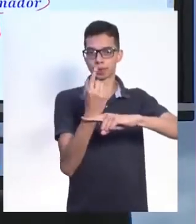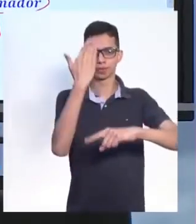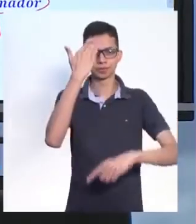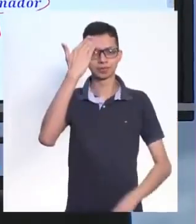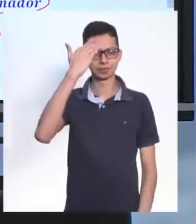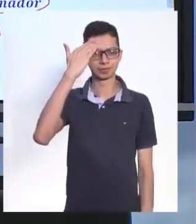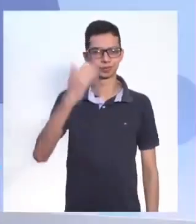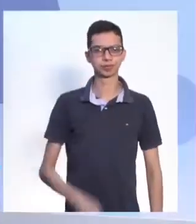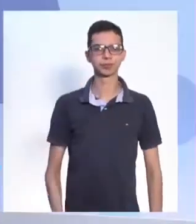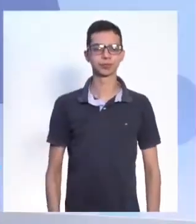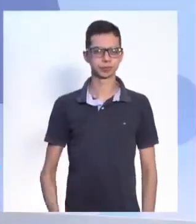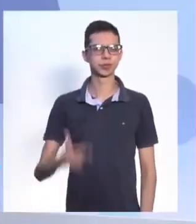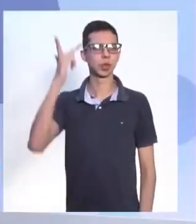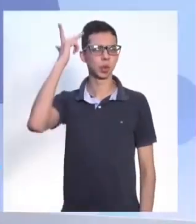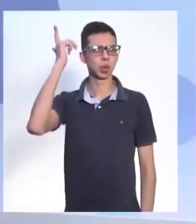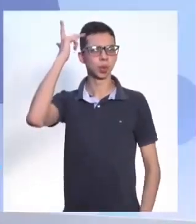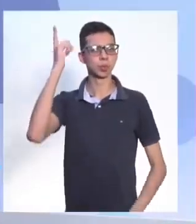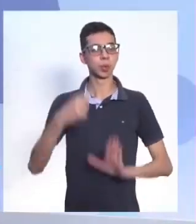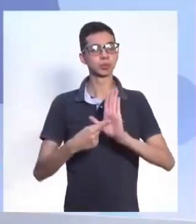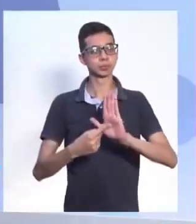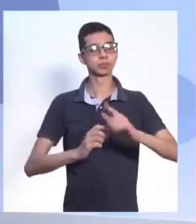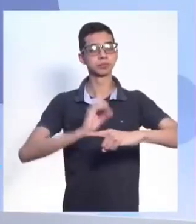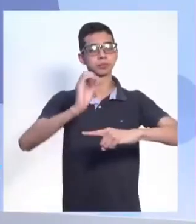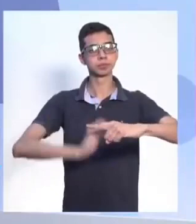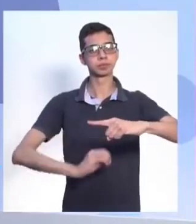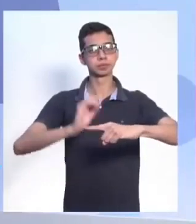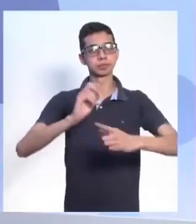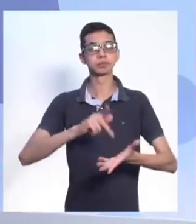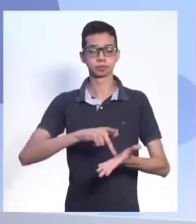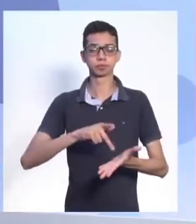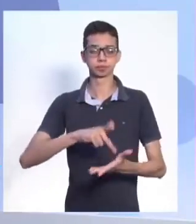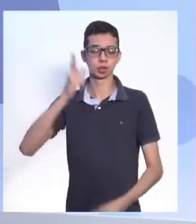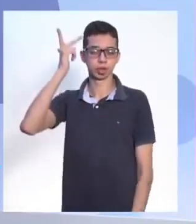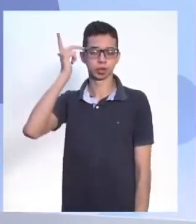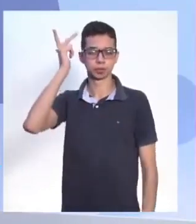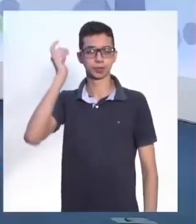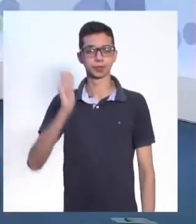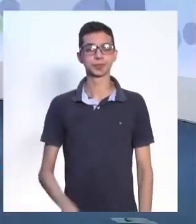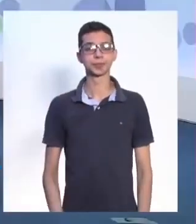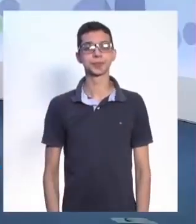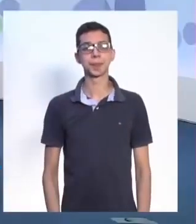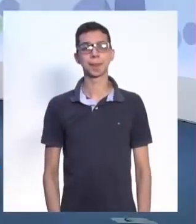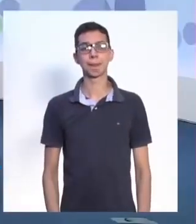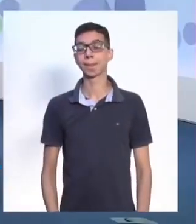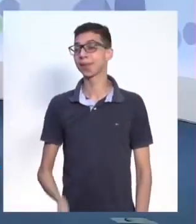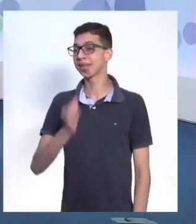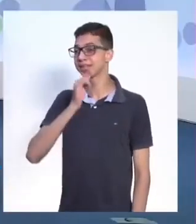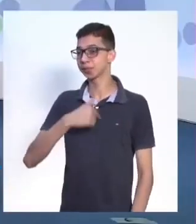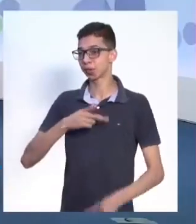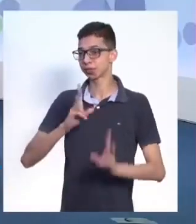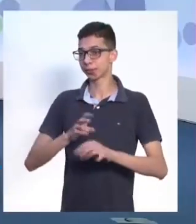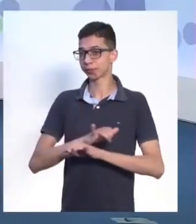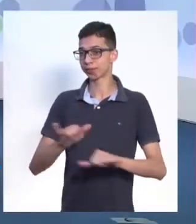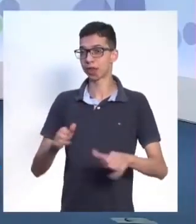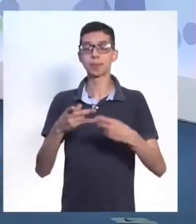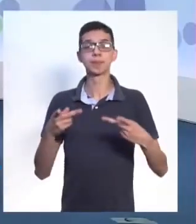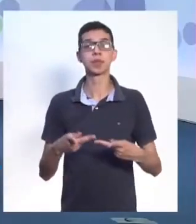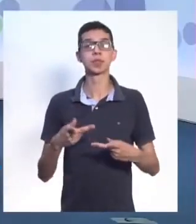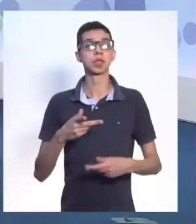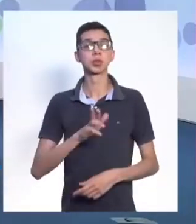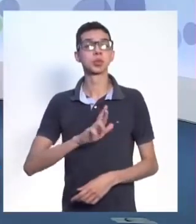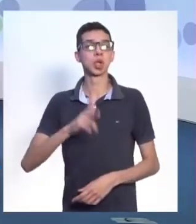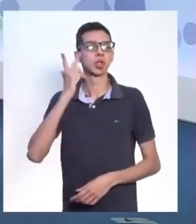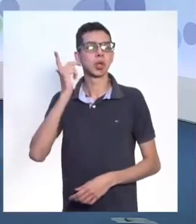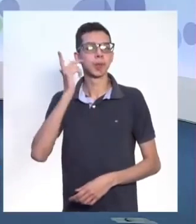Bastante comum essa representação de fração, né? A pizza, eu comentava, não é comum a pizza dividida em